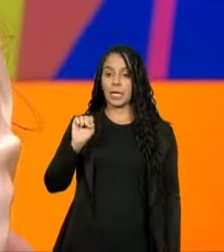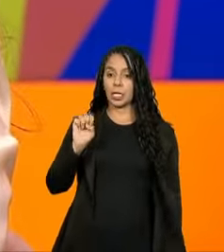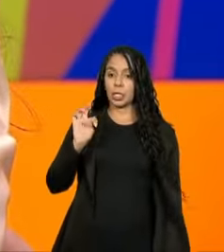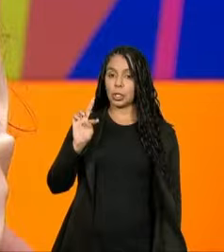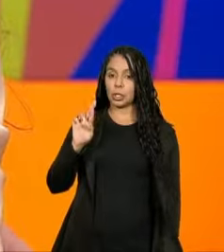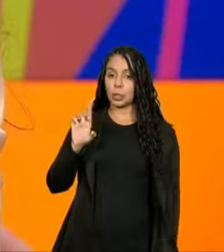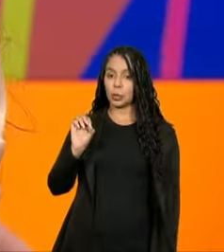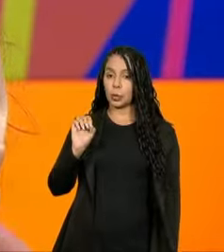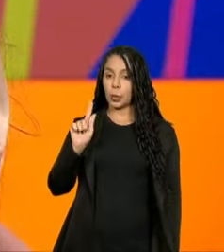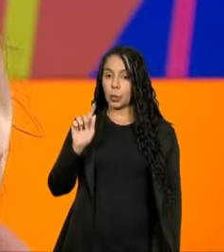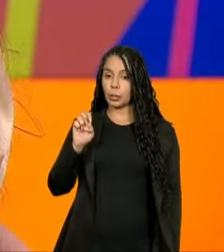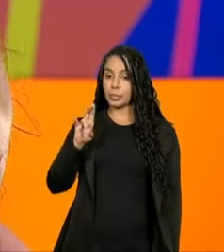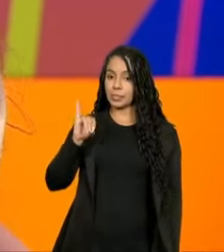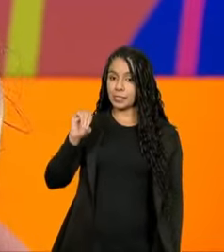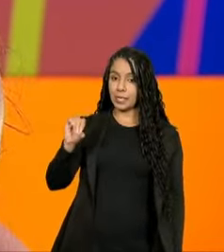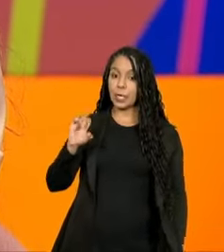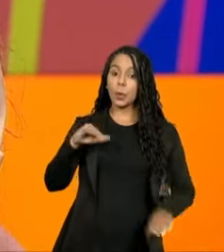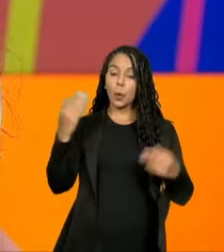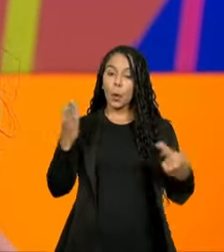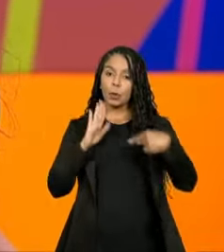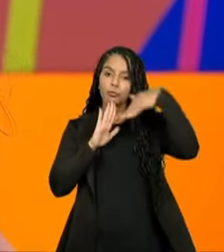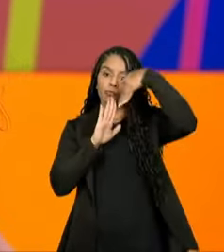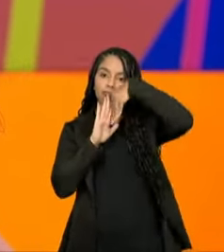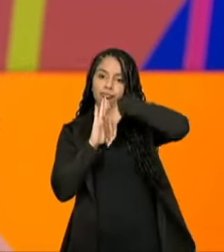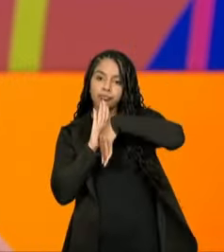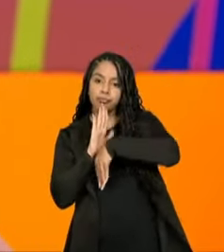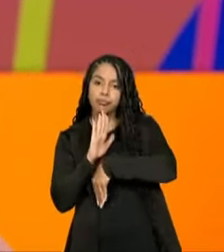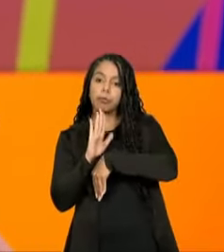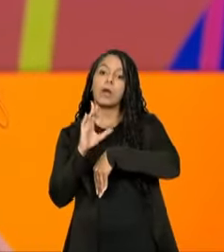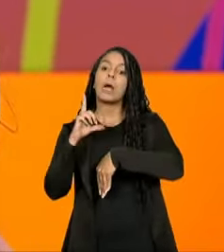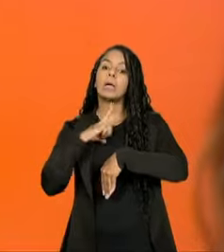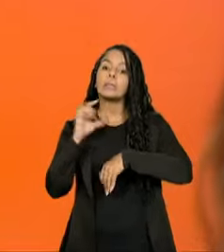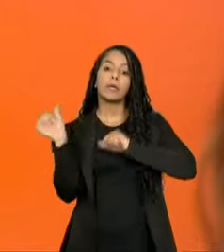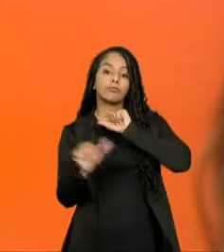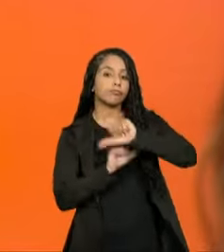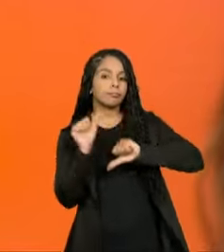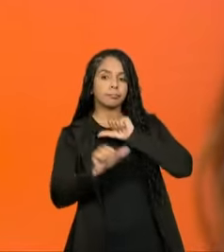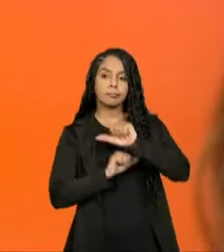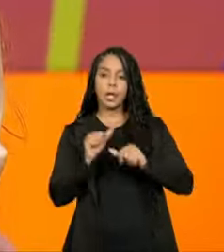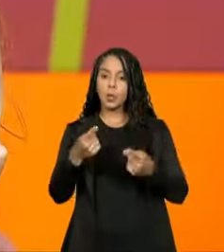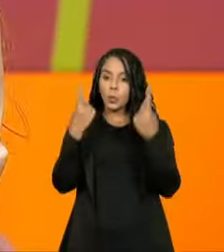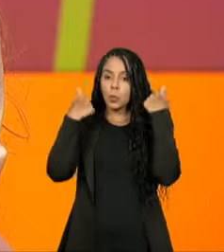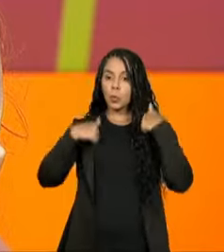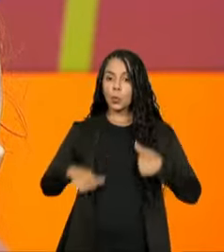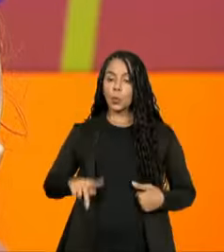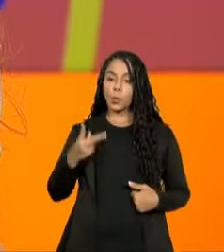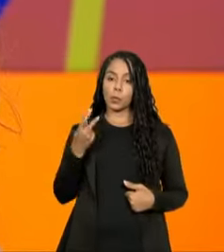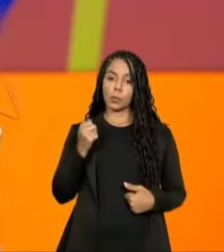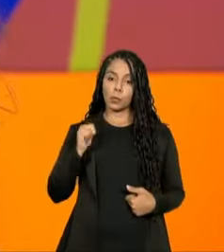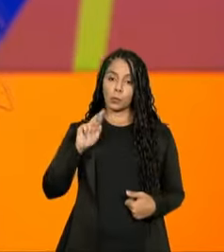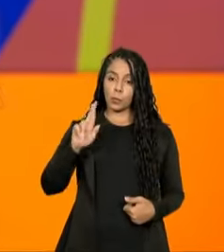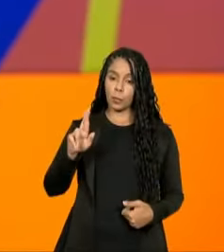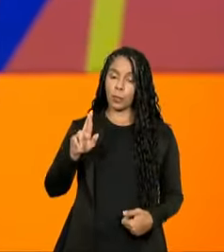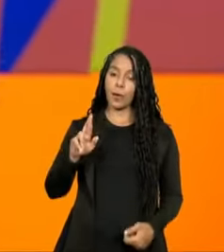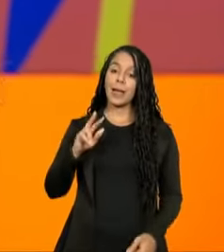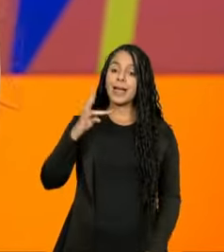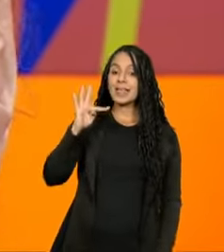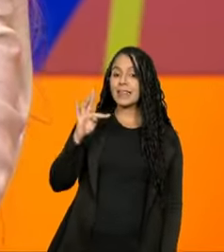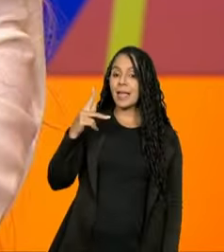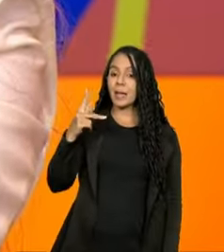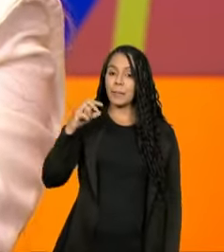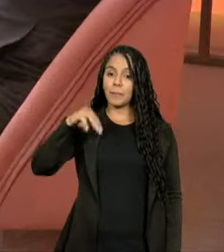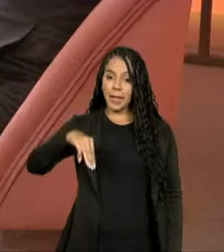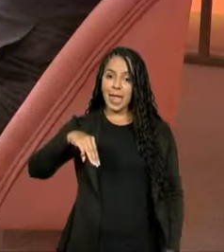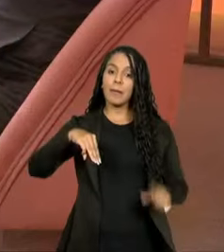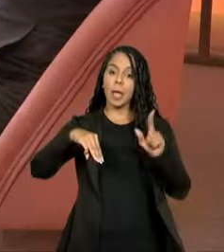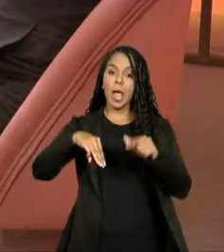estrogênio declina, a gente acaba tendo um aspecto de alteração humoral que é muito perceptível. Por exemplo, a TPM é um momento que ciclicamente a